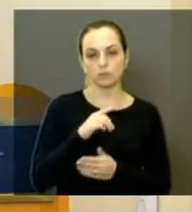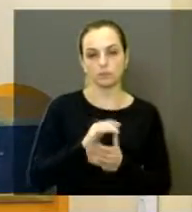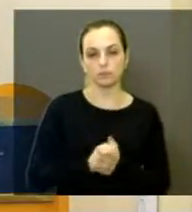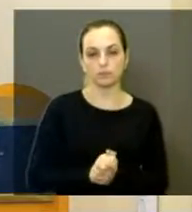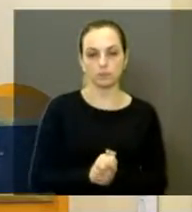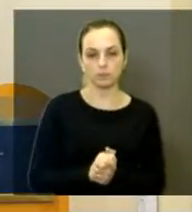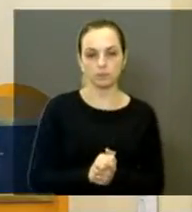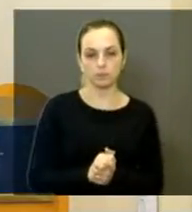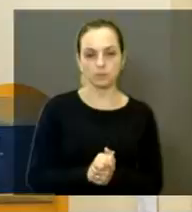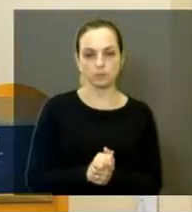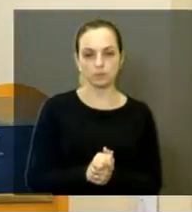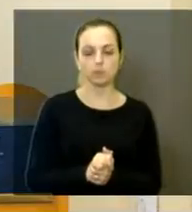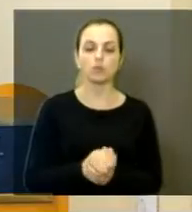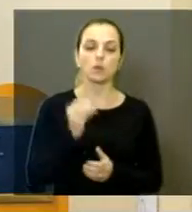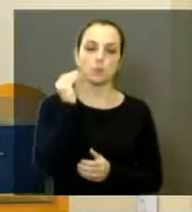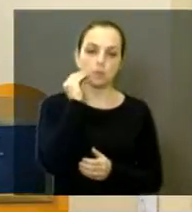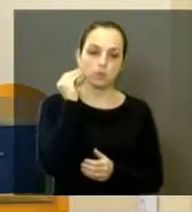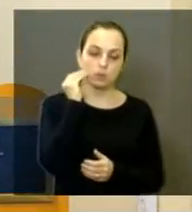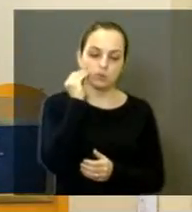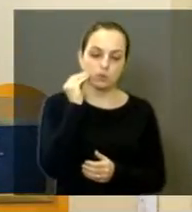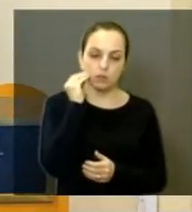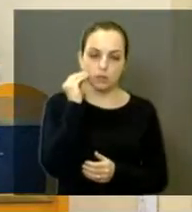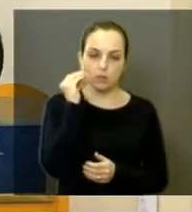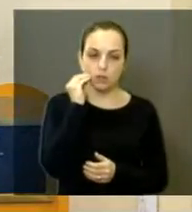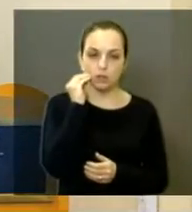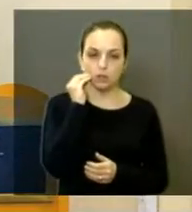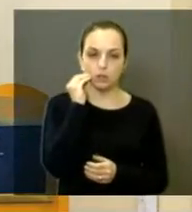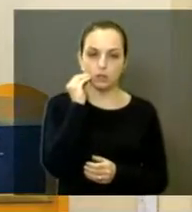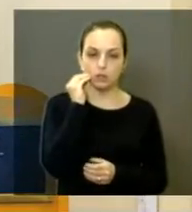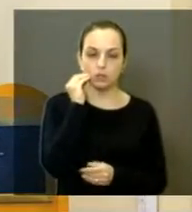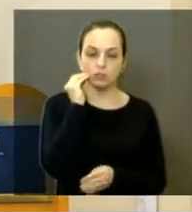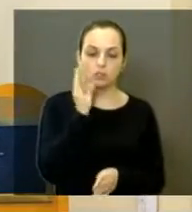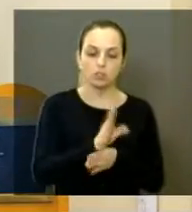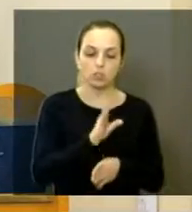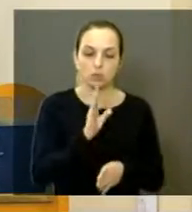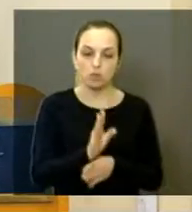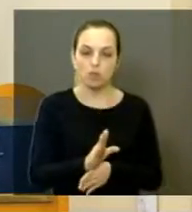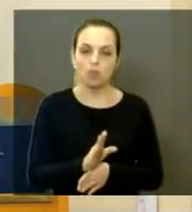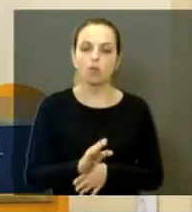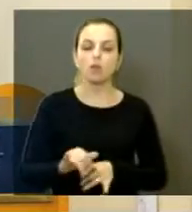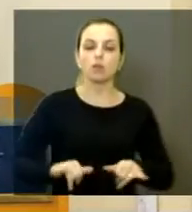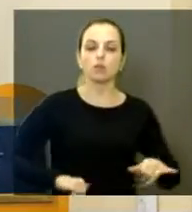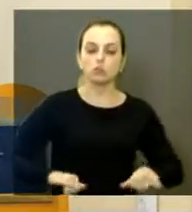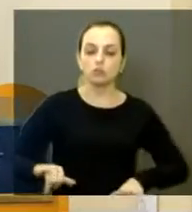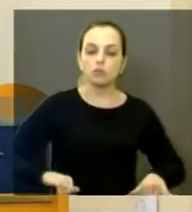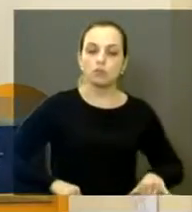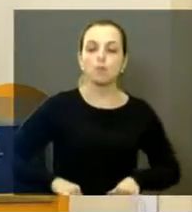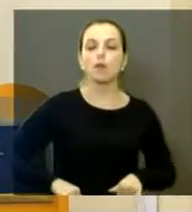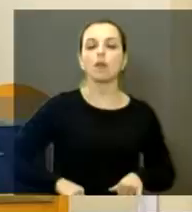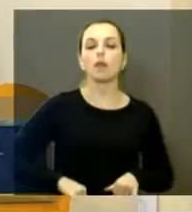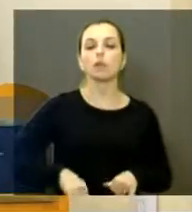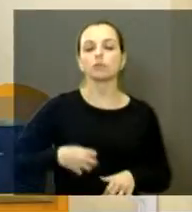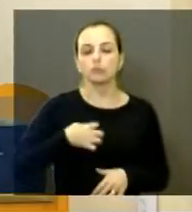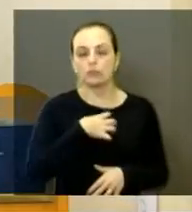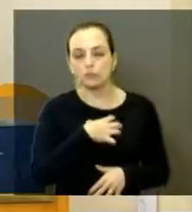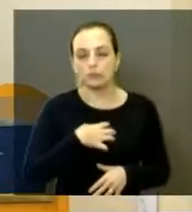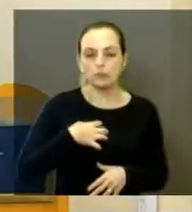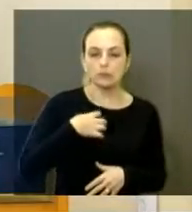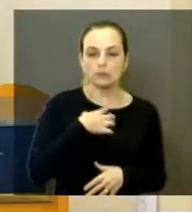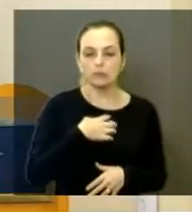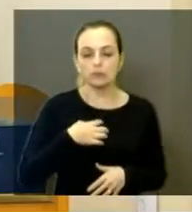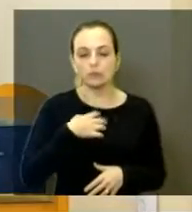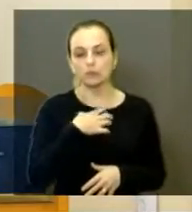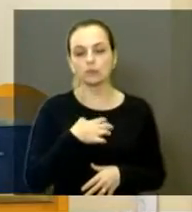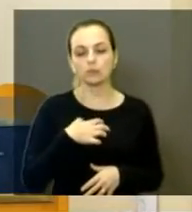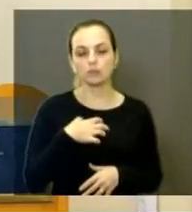a chance de amenizar o sofrimento, a angústia, o